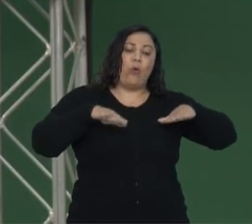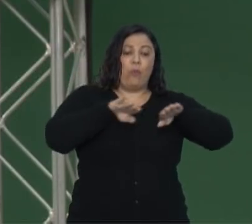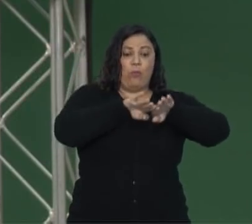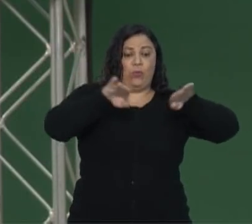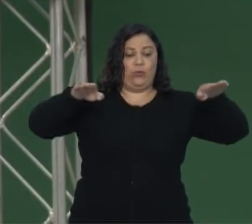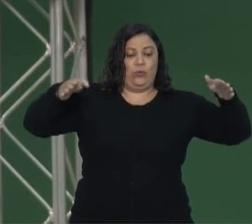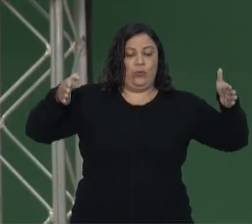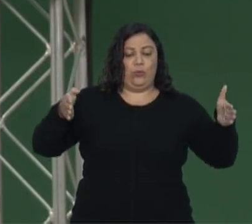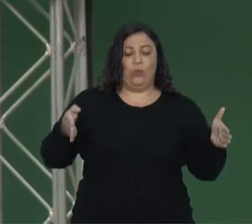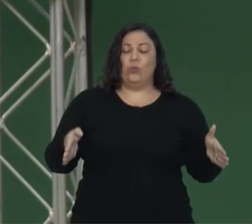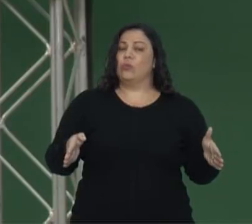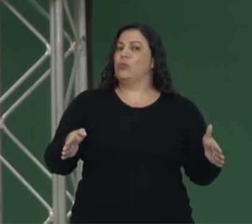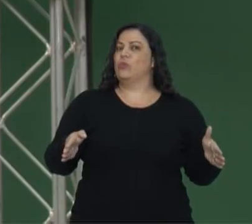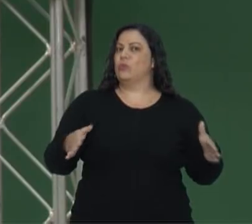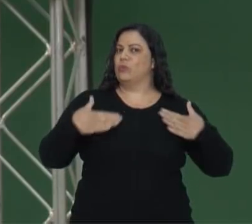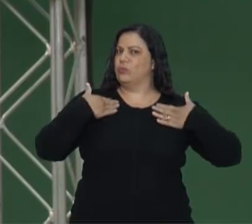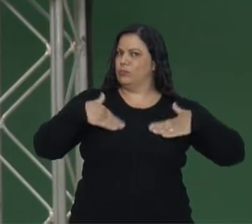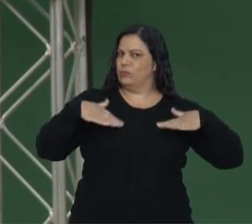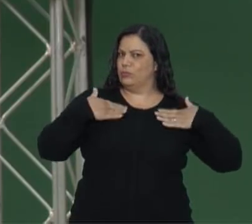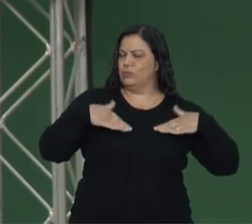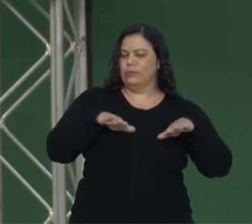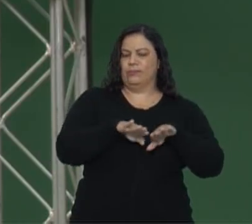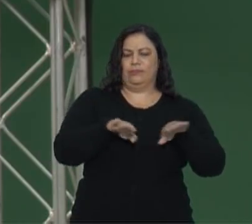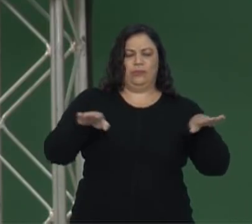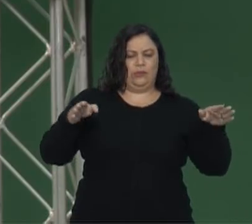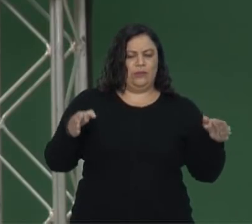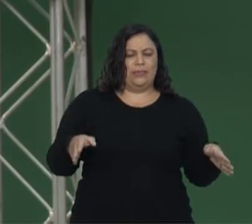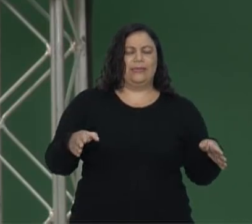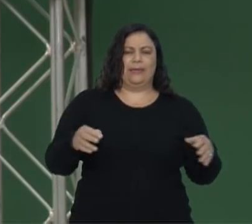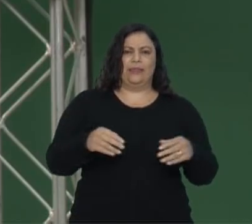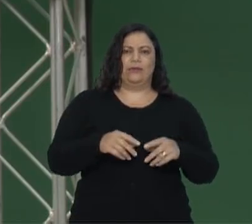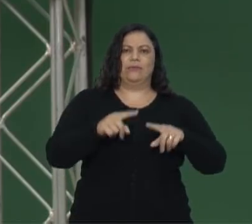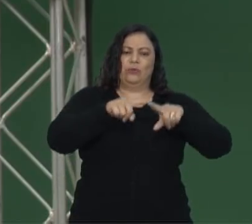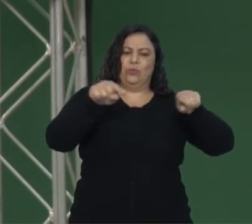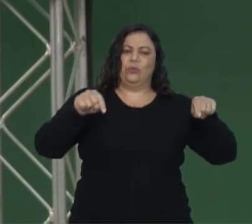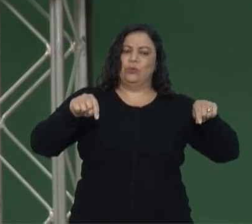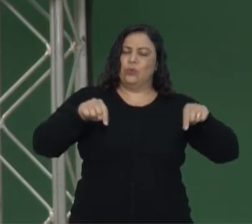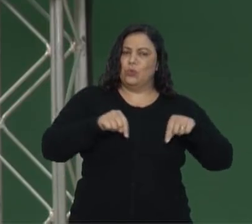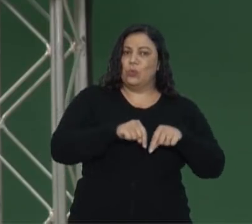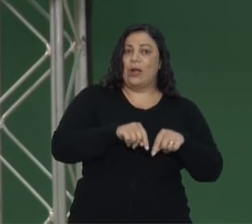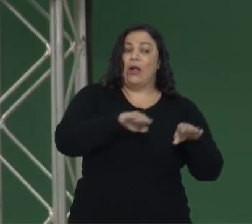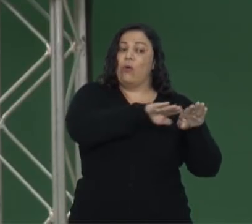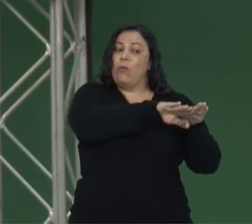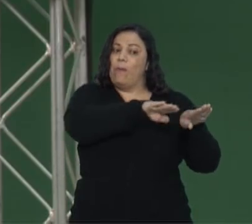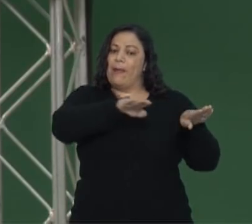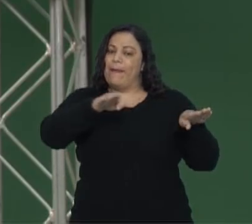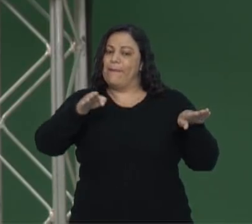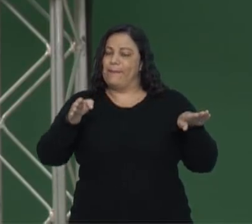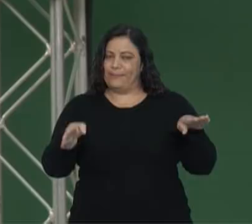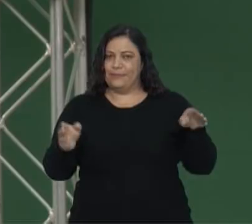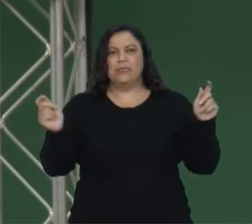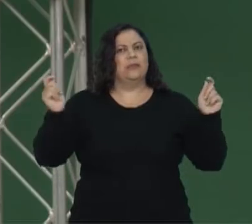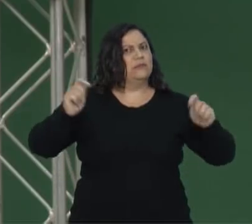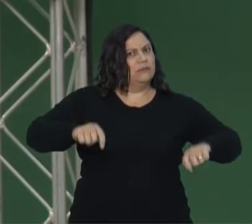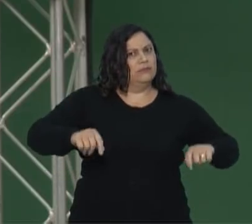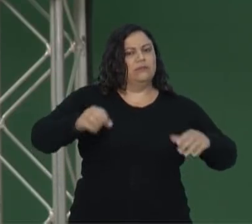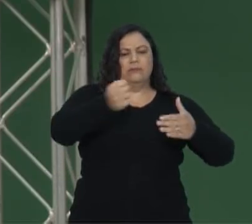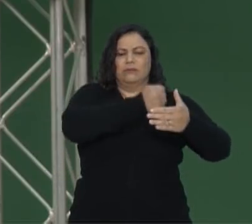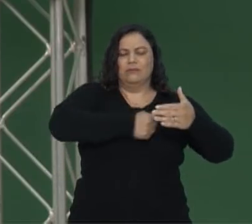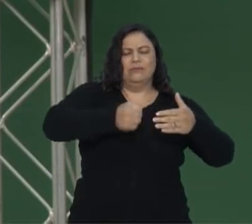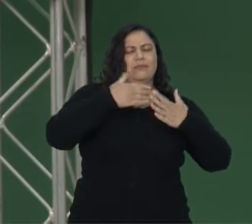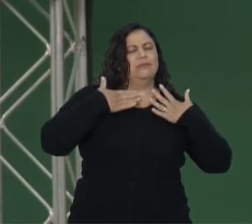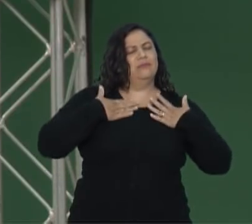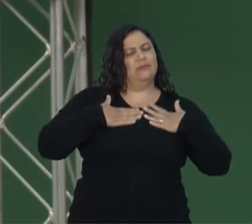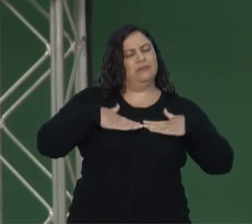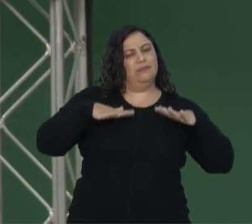espaço tranquilo, na sua escrivaninha, no seu quarto, numa mesa, pode ser da cozinha, mas tem que ser um local